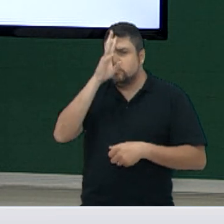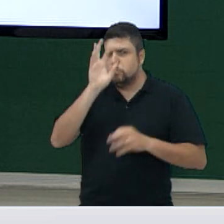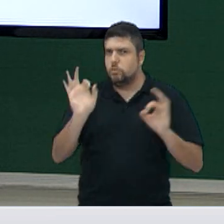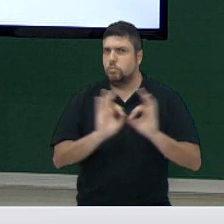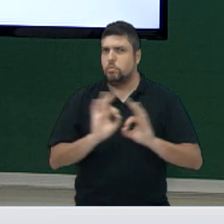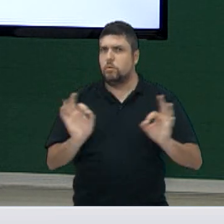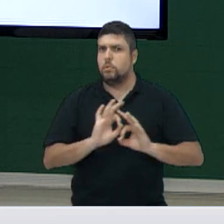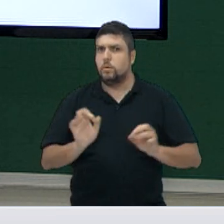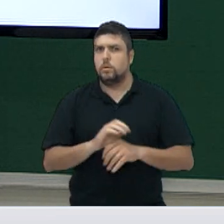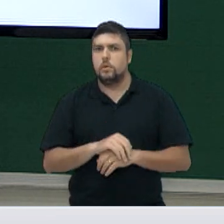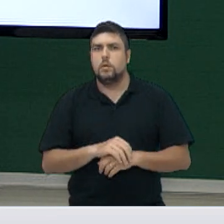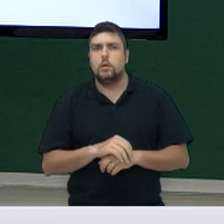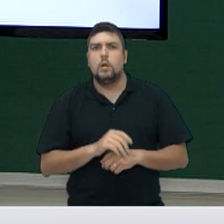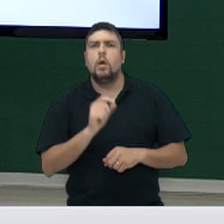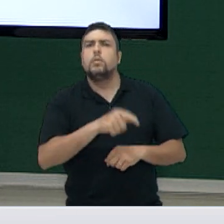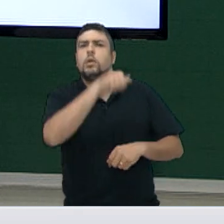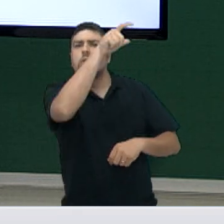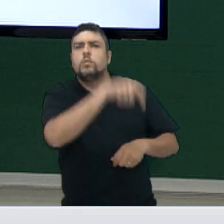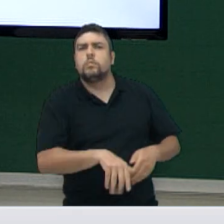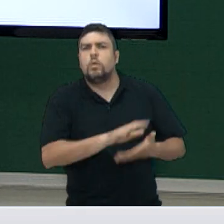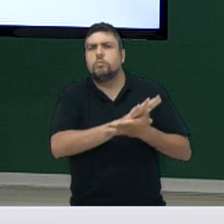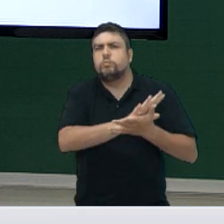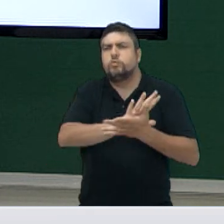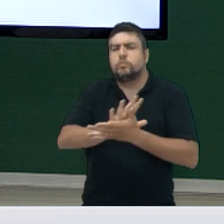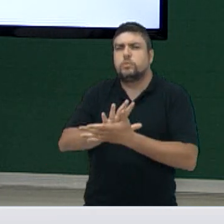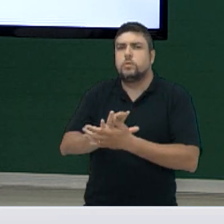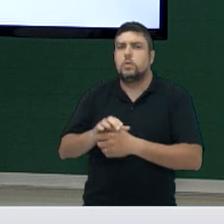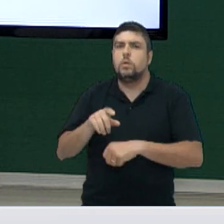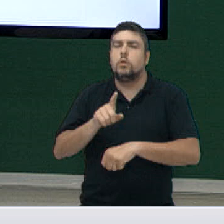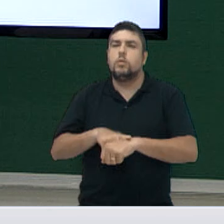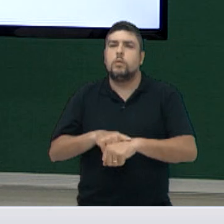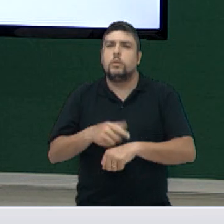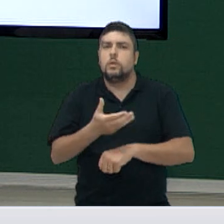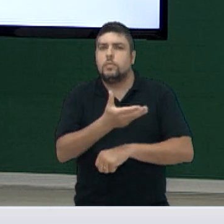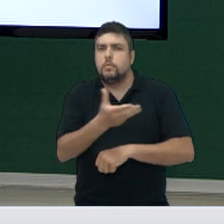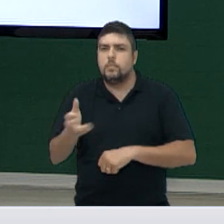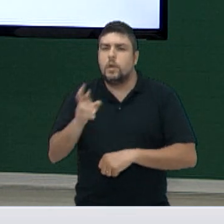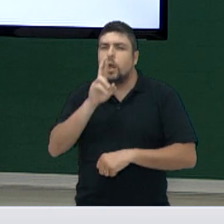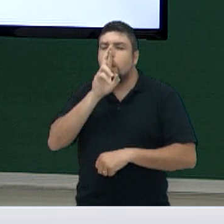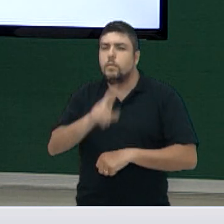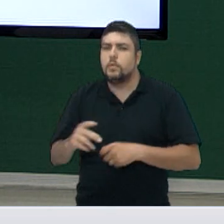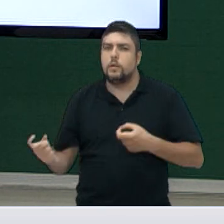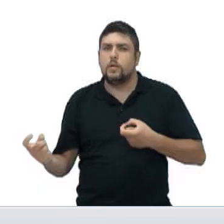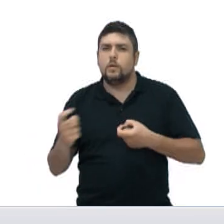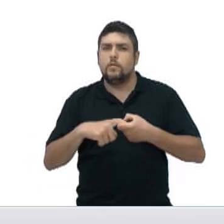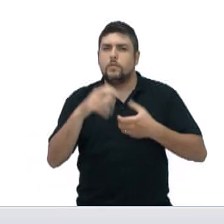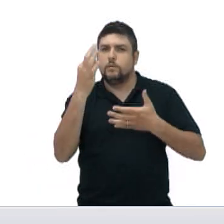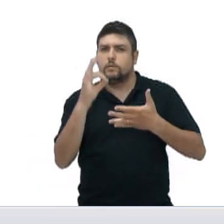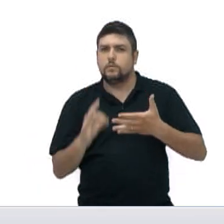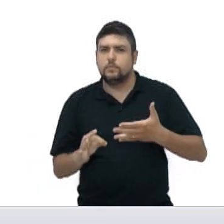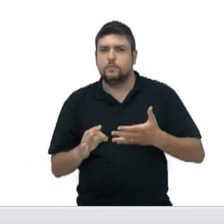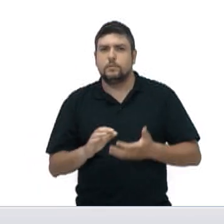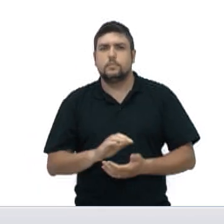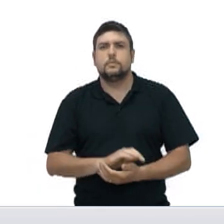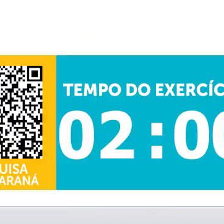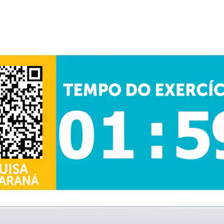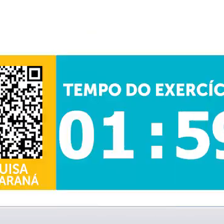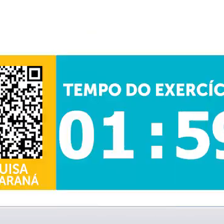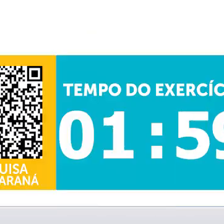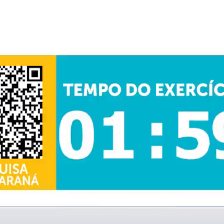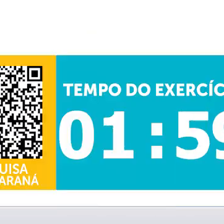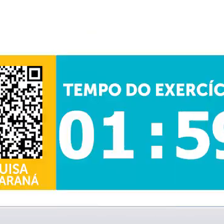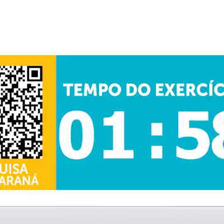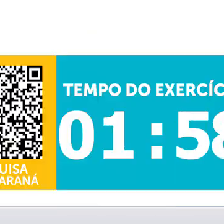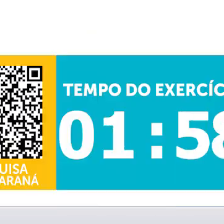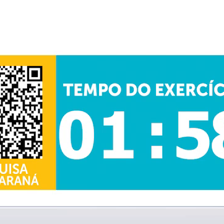texto. Quem está provocando essa extinção? Um pouquinho de tempo para você e eu já volto para a gente conferir.